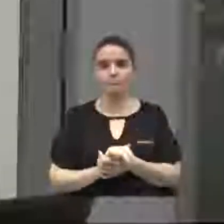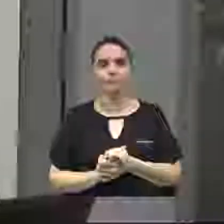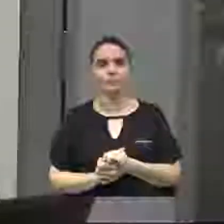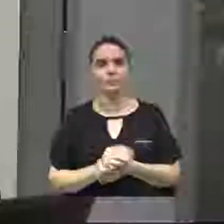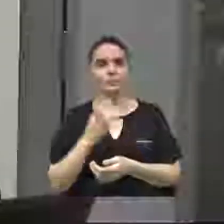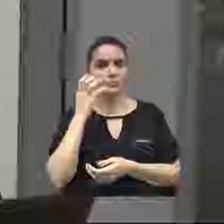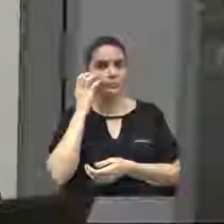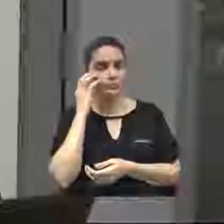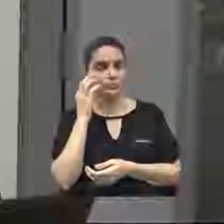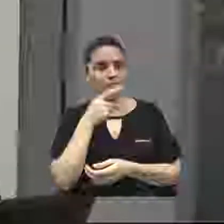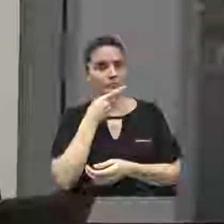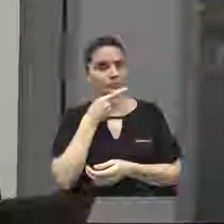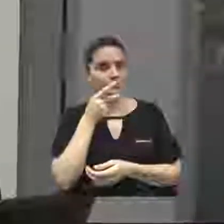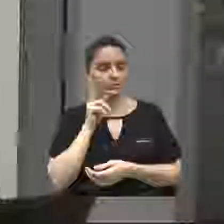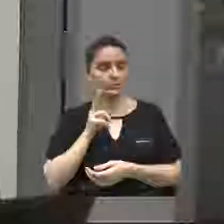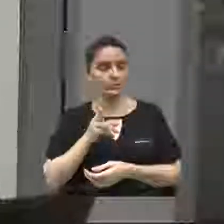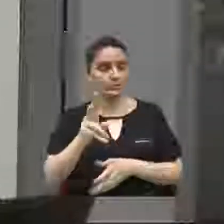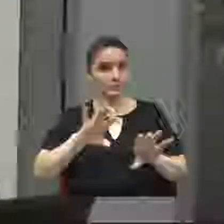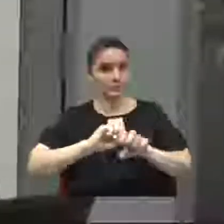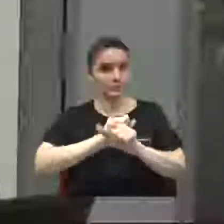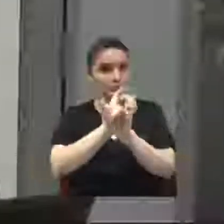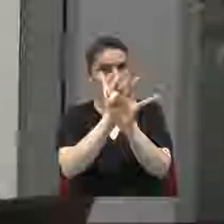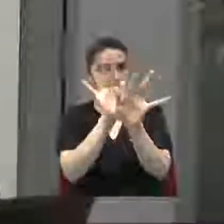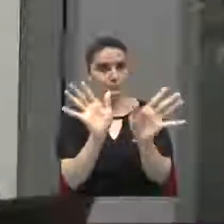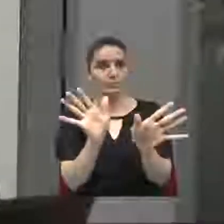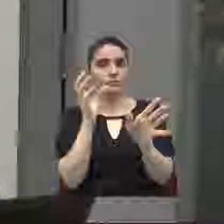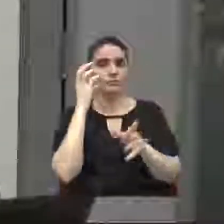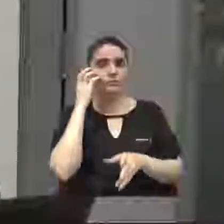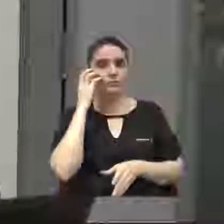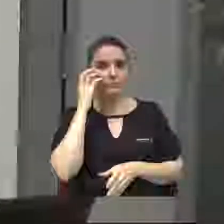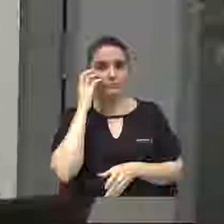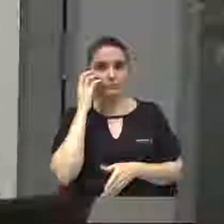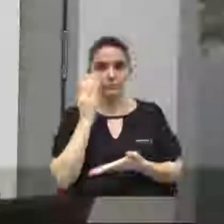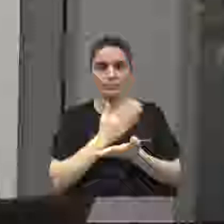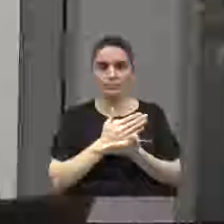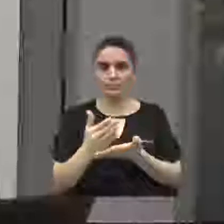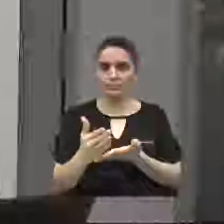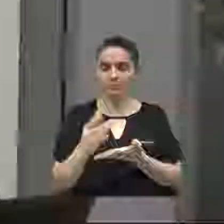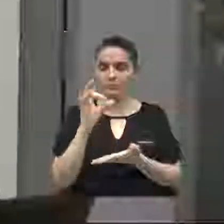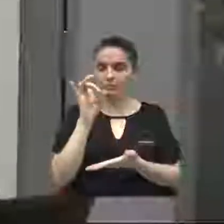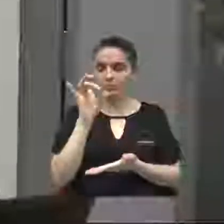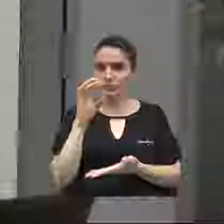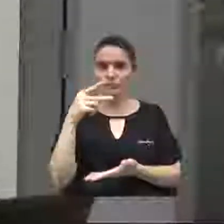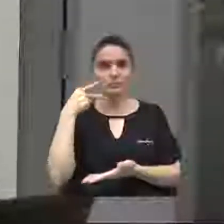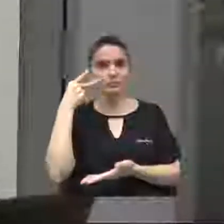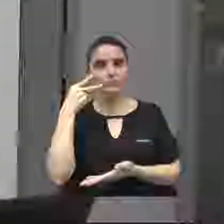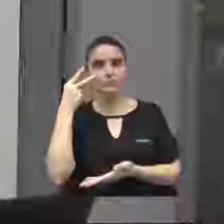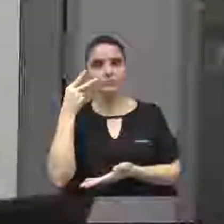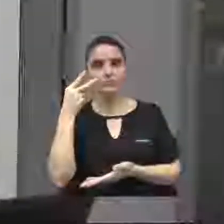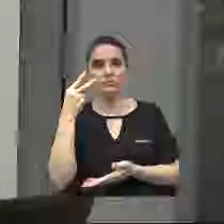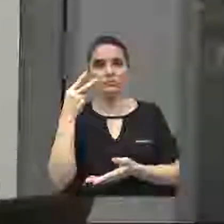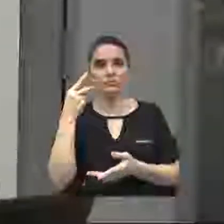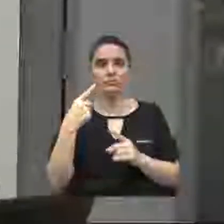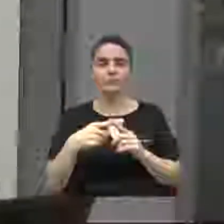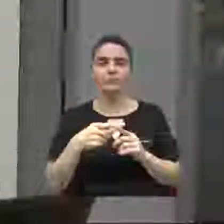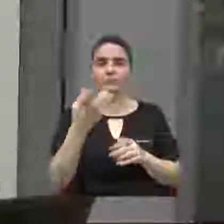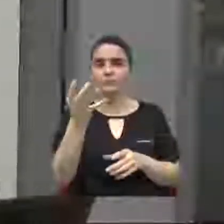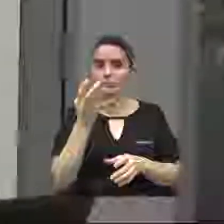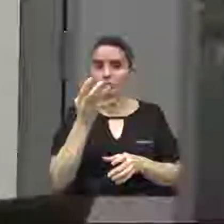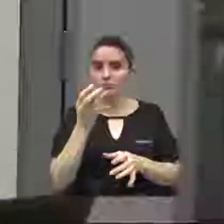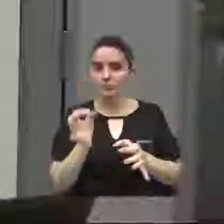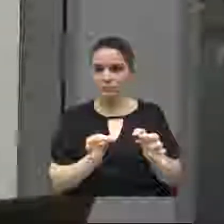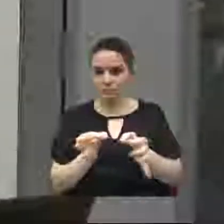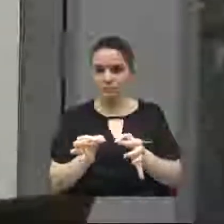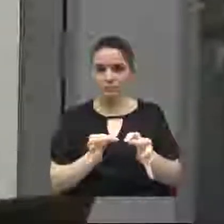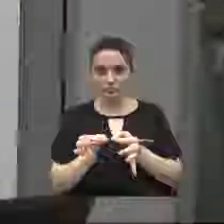Nilton, é bom deixar sempre muito claro, que eu entrei única e exclusivamente na política para a realização desse projeto, desse